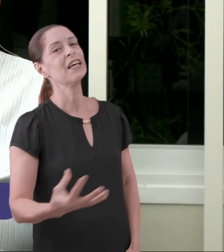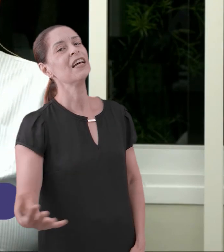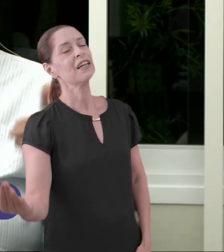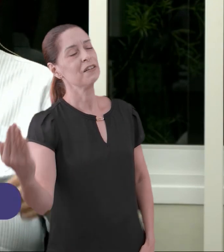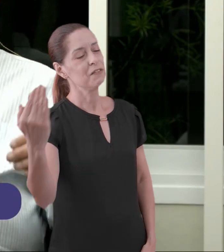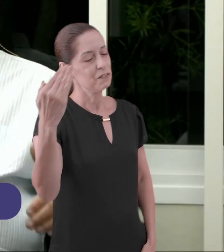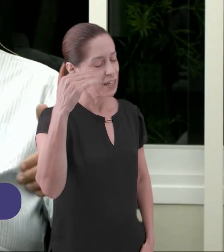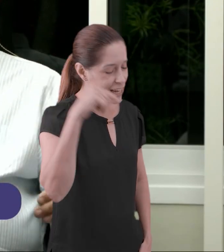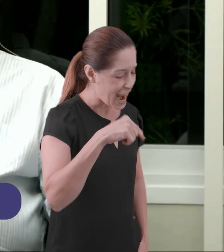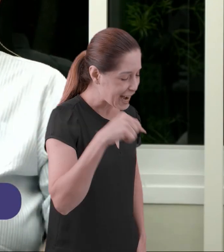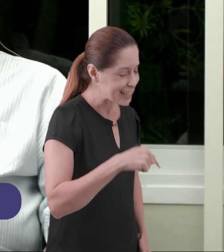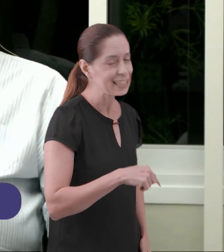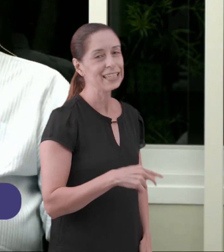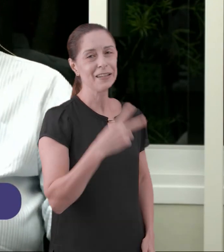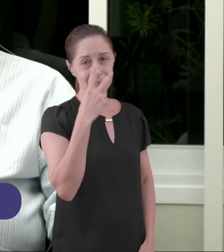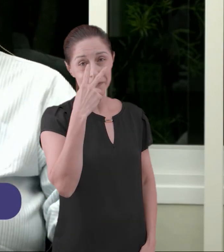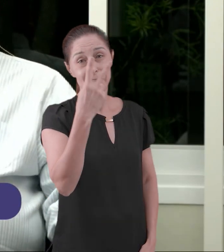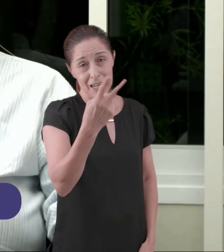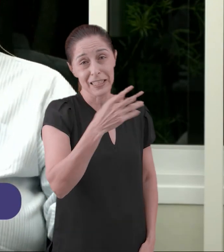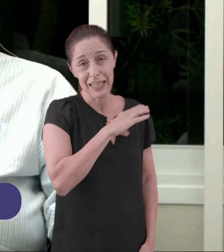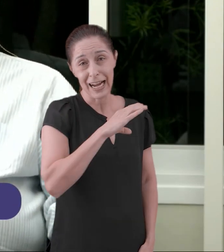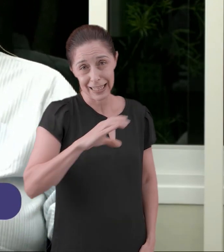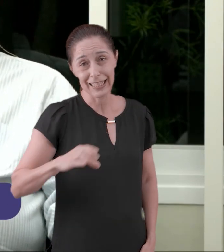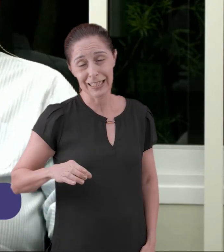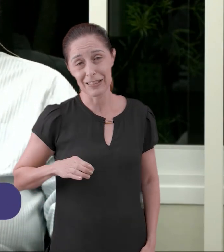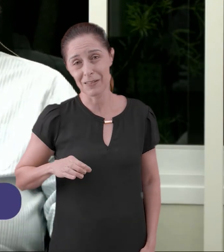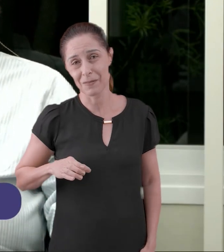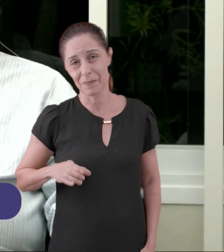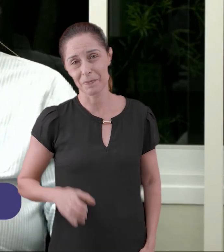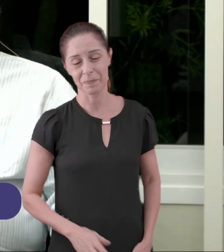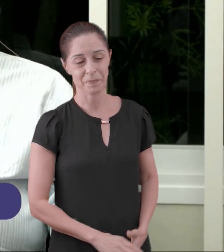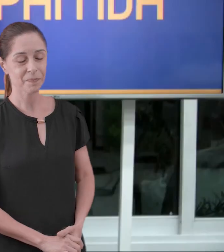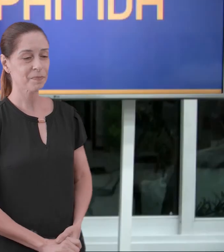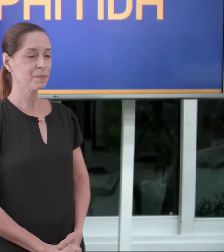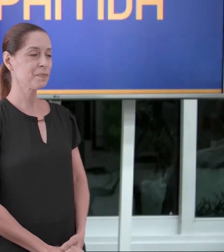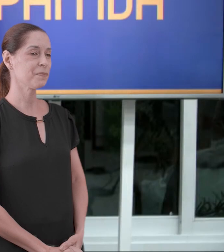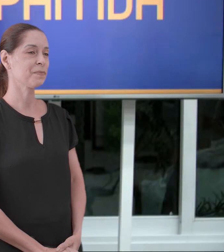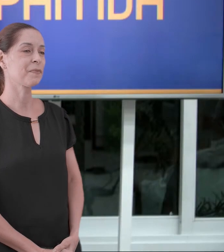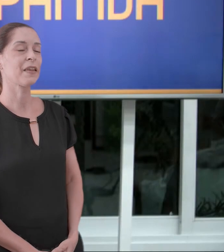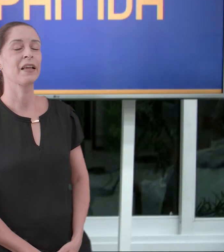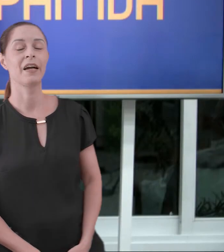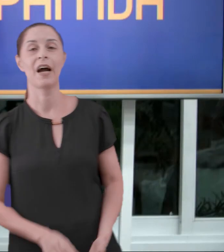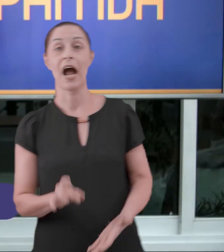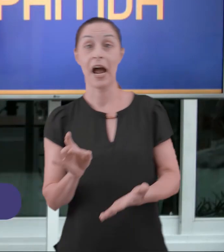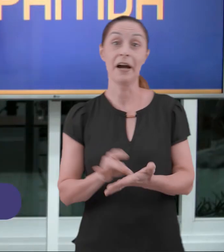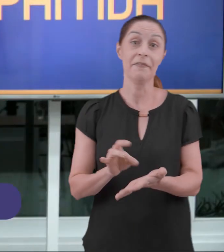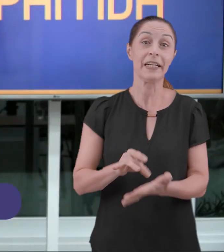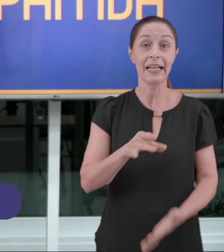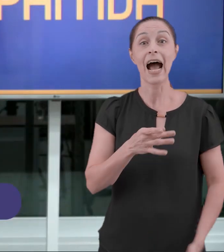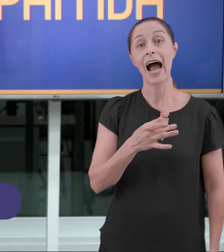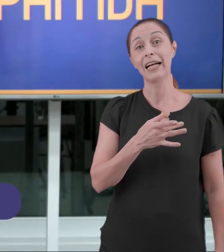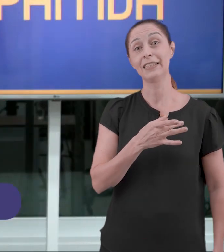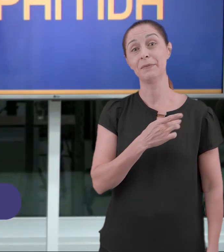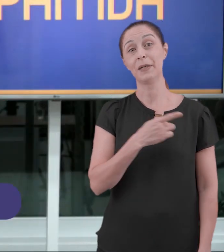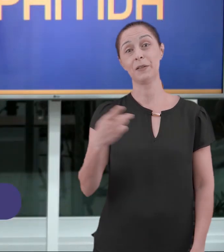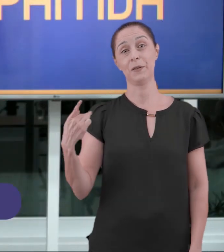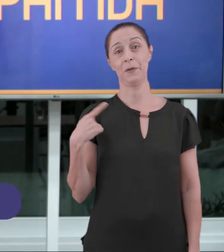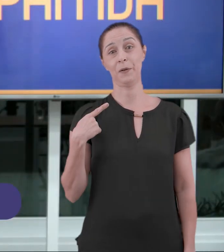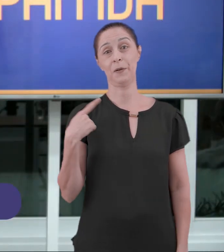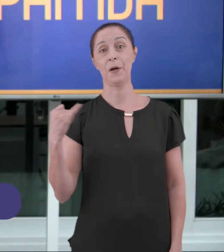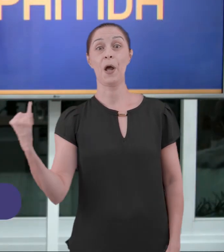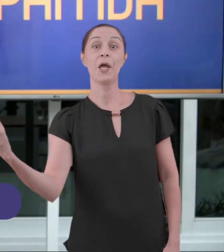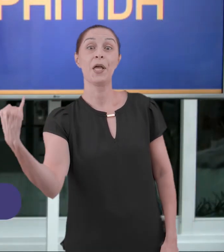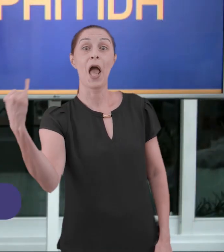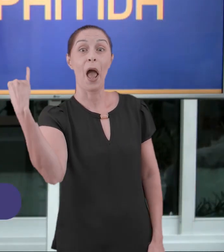você veja Cristo em nós. Amém. É verdade, pastor. E isso é uma coisa importante que o